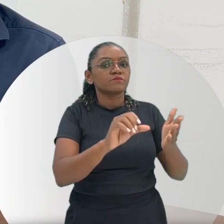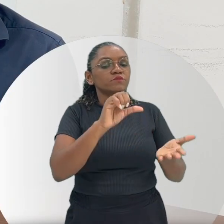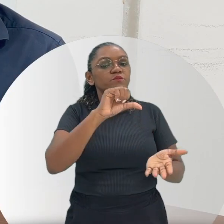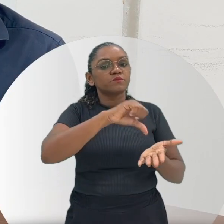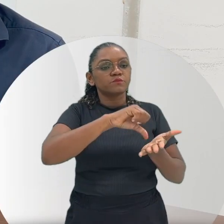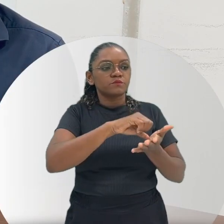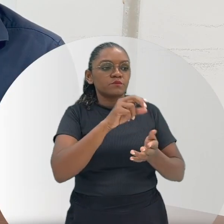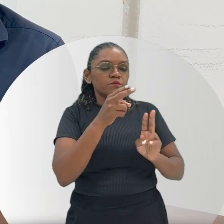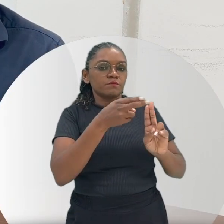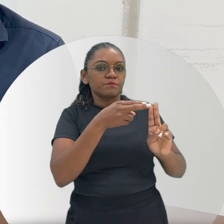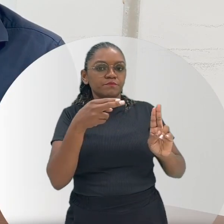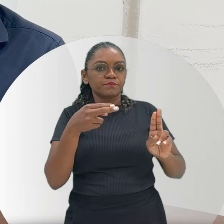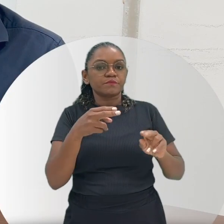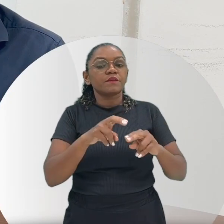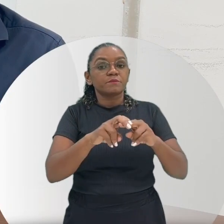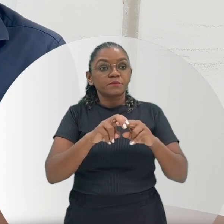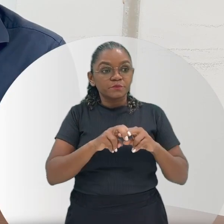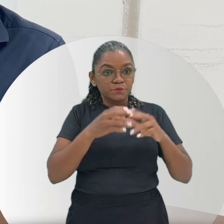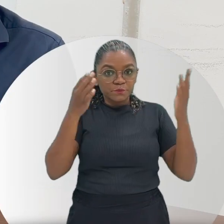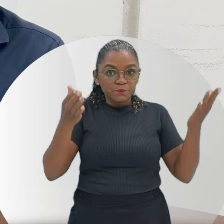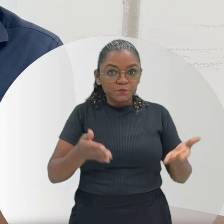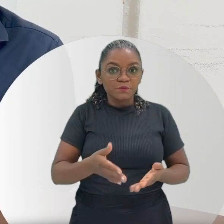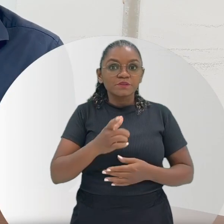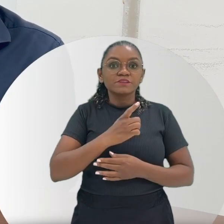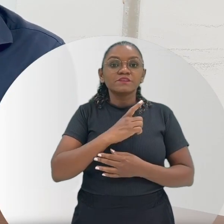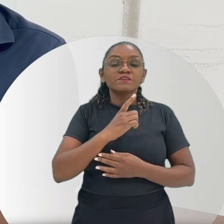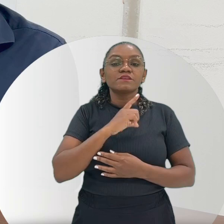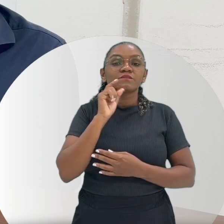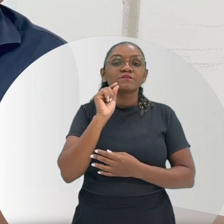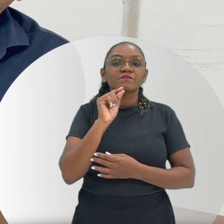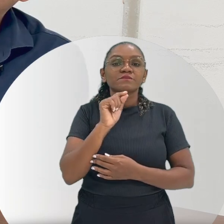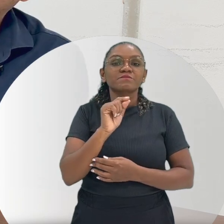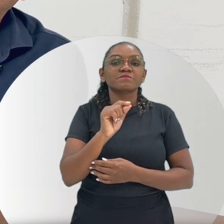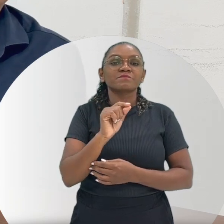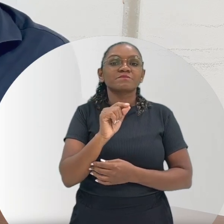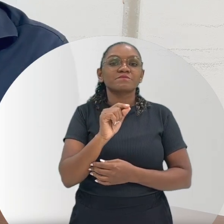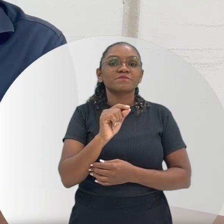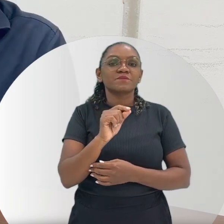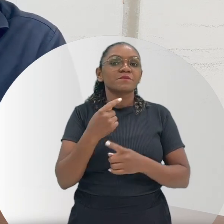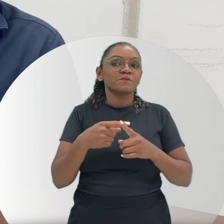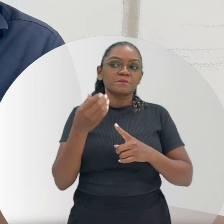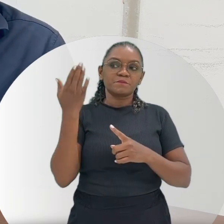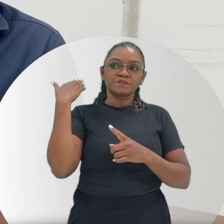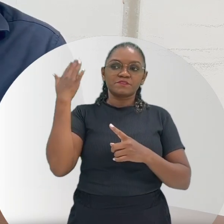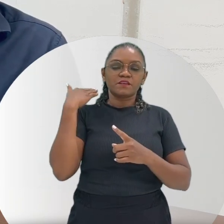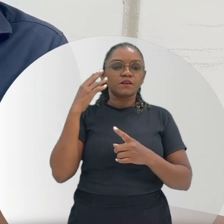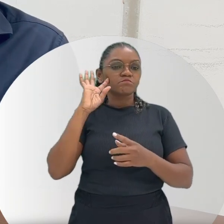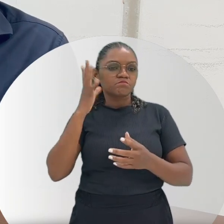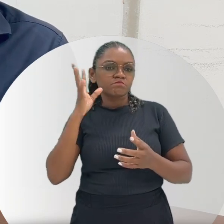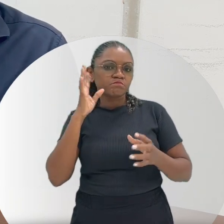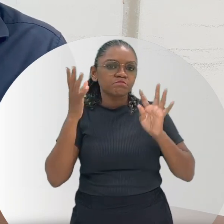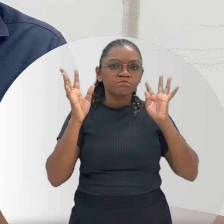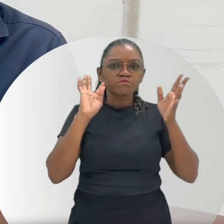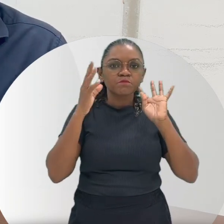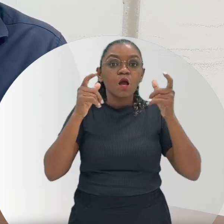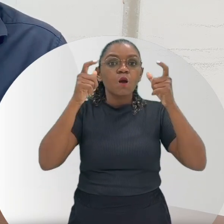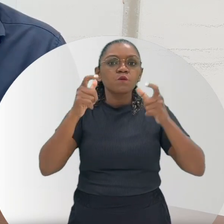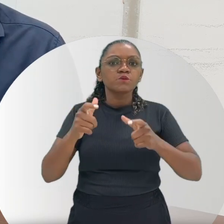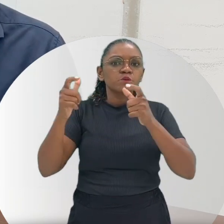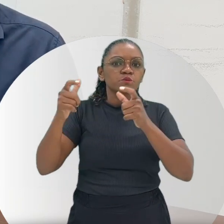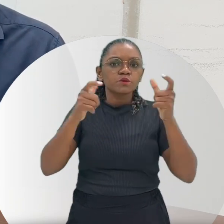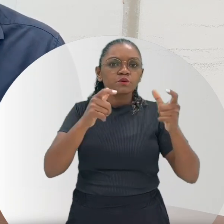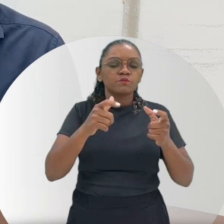foi muito profundo saber que hoje o Campus Calama tem um pedacinho da decisão que nós tomamos a essa época, né? E a gente decidiu onde ia ser